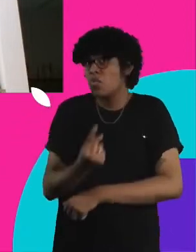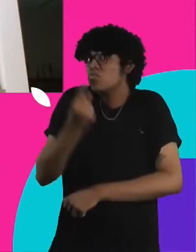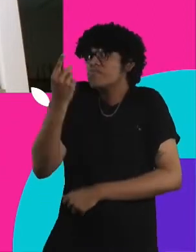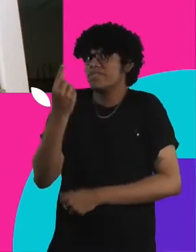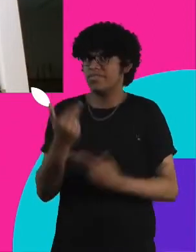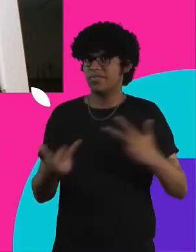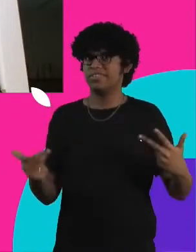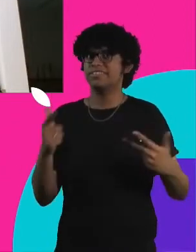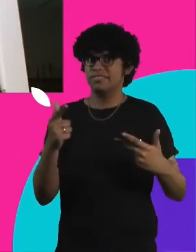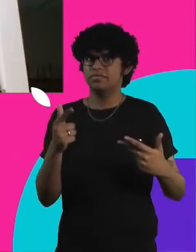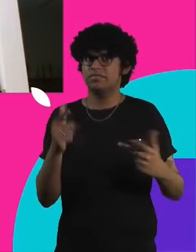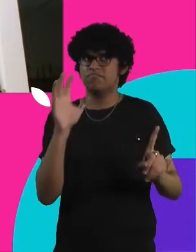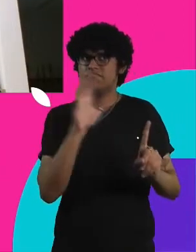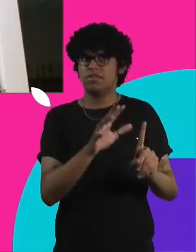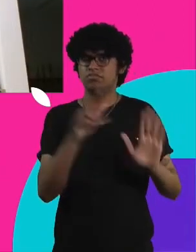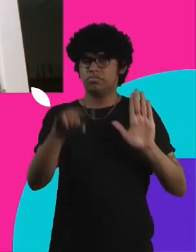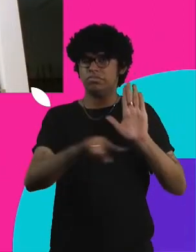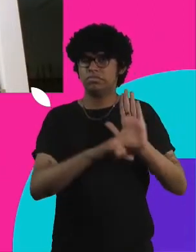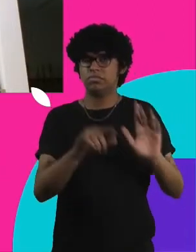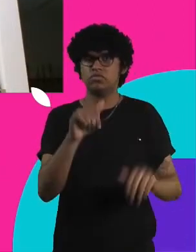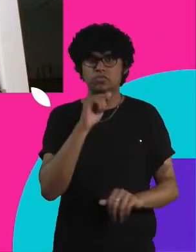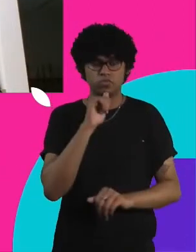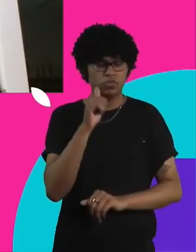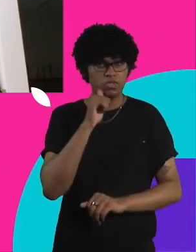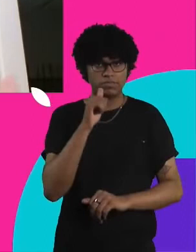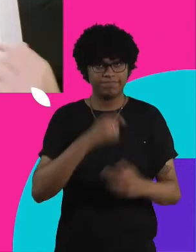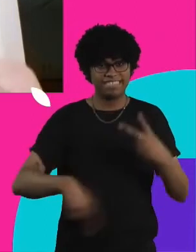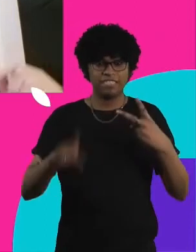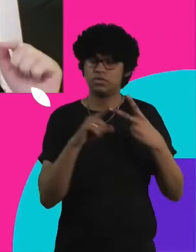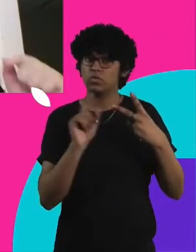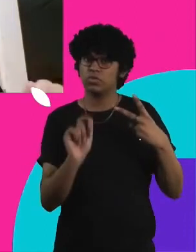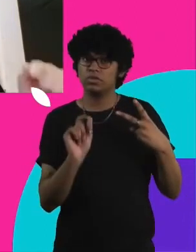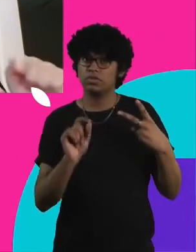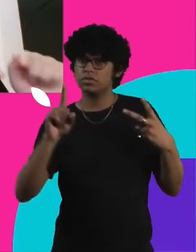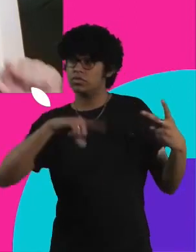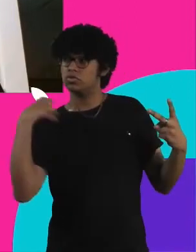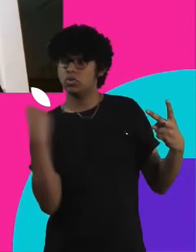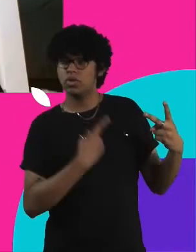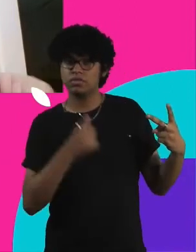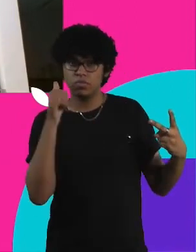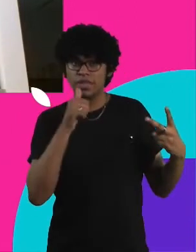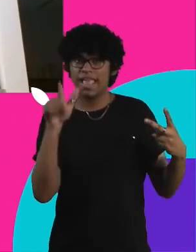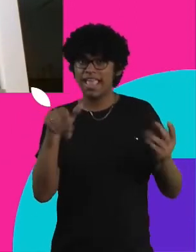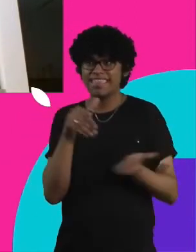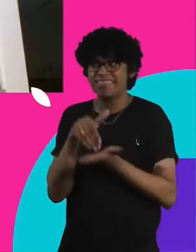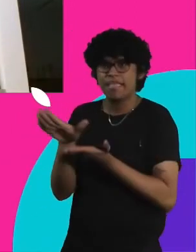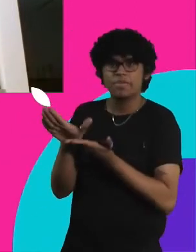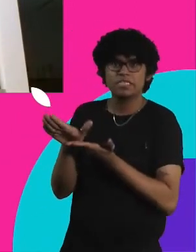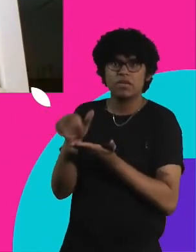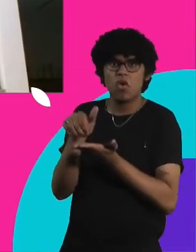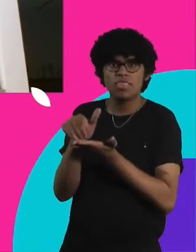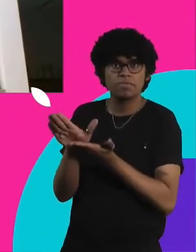as mulheres. O segundo fator muito importante, nós fomos as mais demitidas das grandes